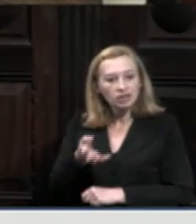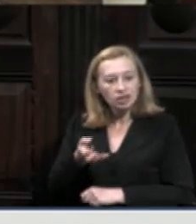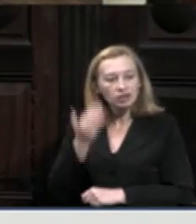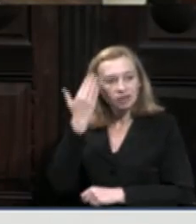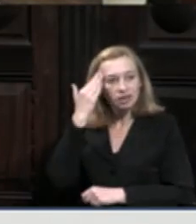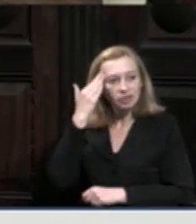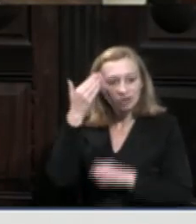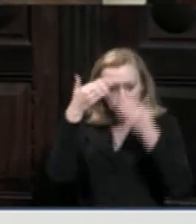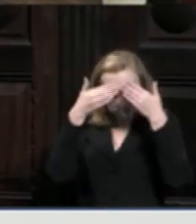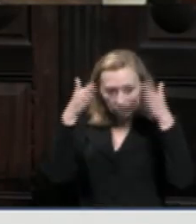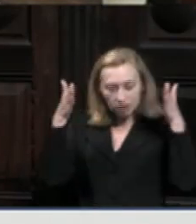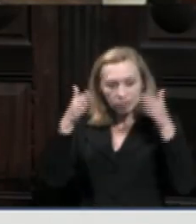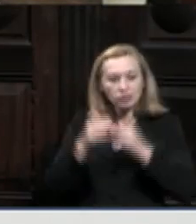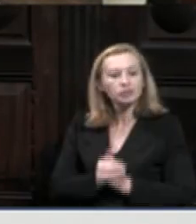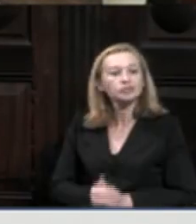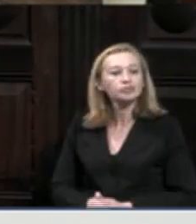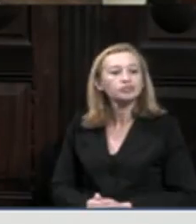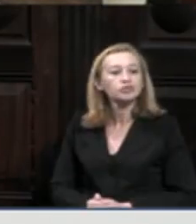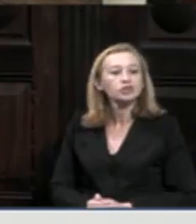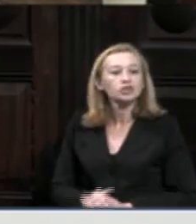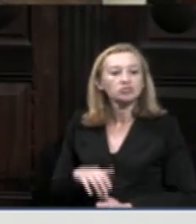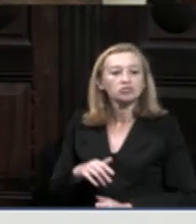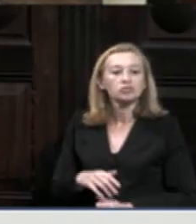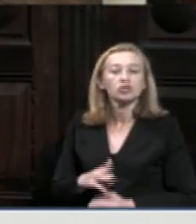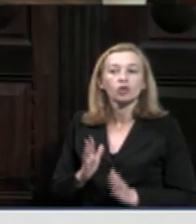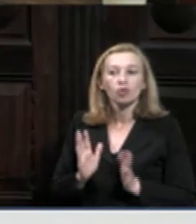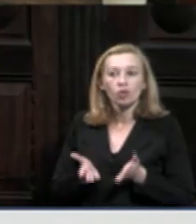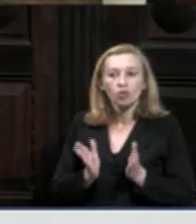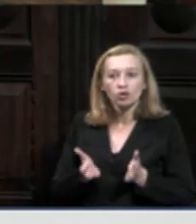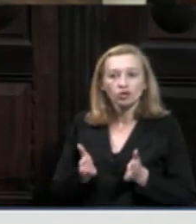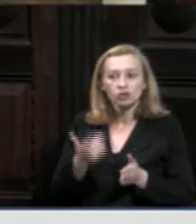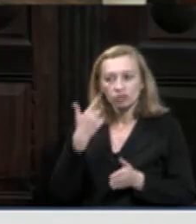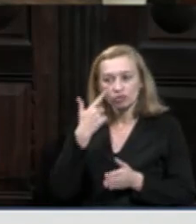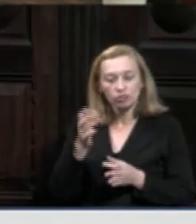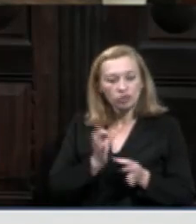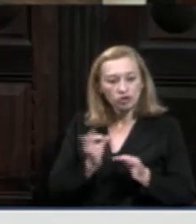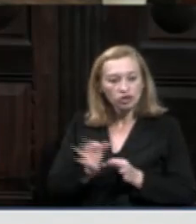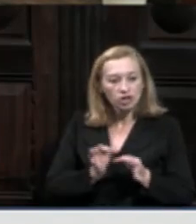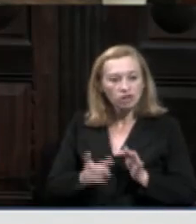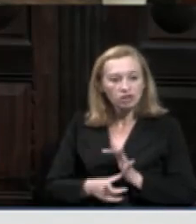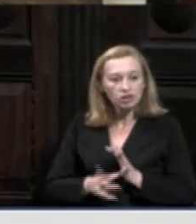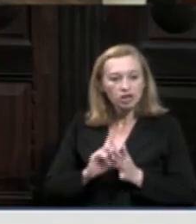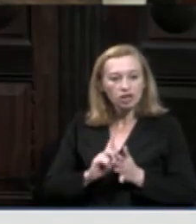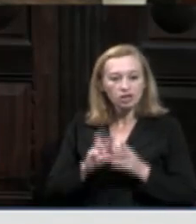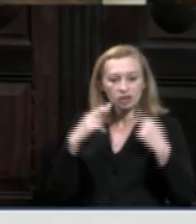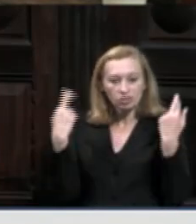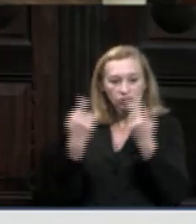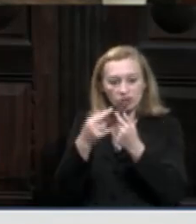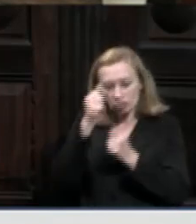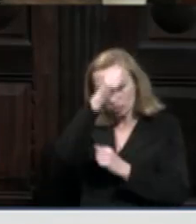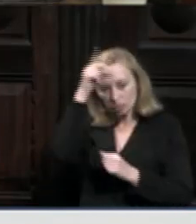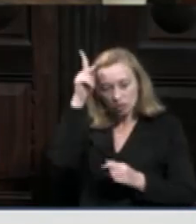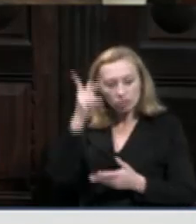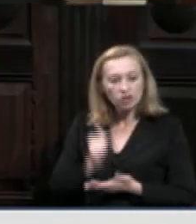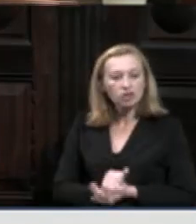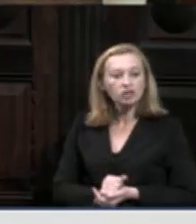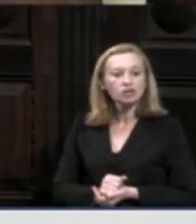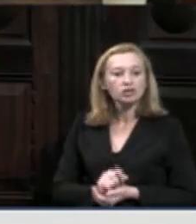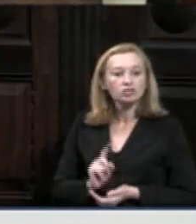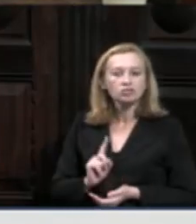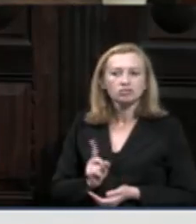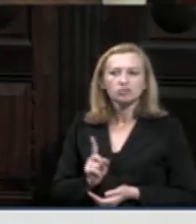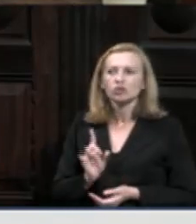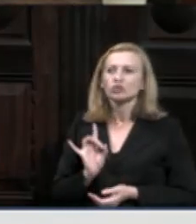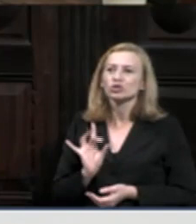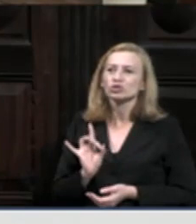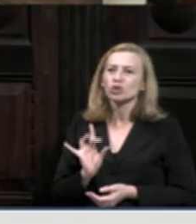amplo. Eu só mantive esse projeto na pauta hoje, antes da realização da audiência pública, não só pelo tempo já que